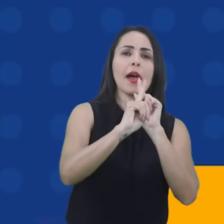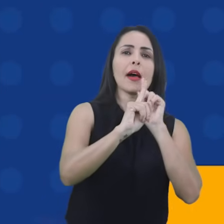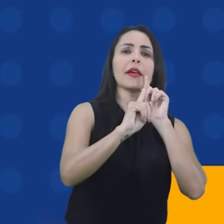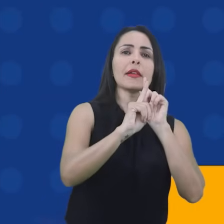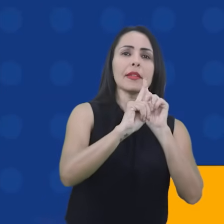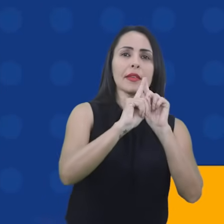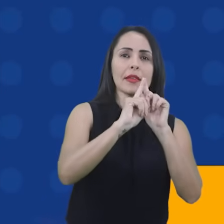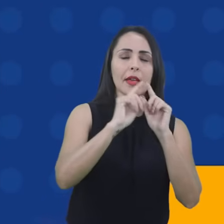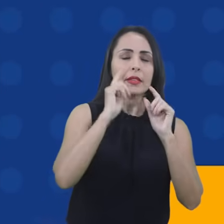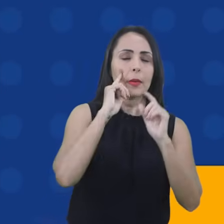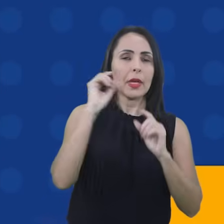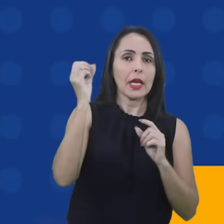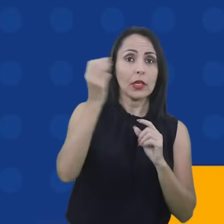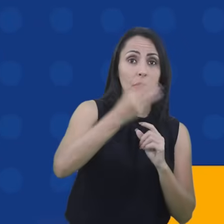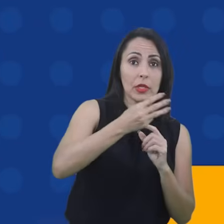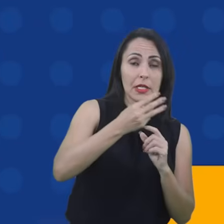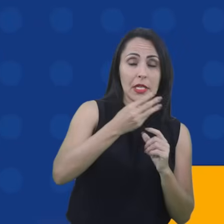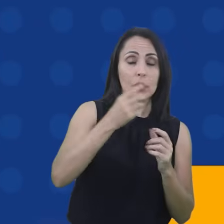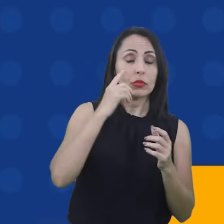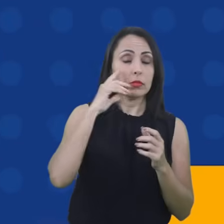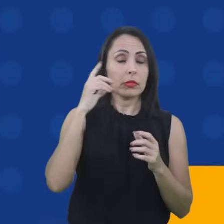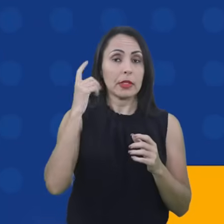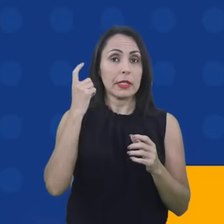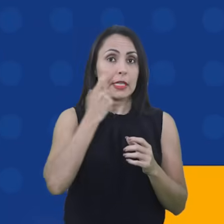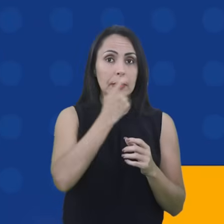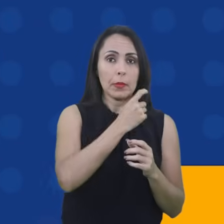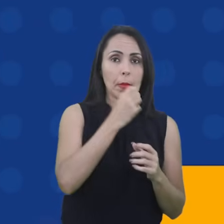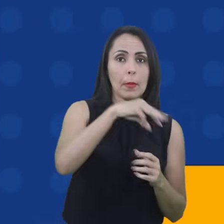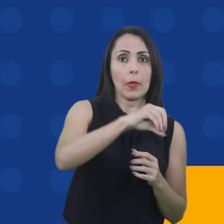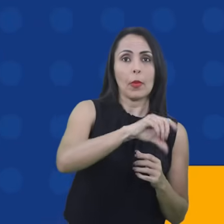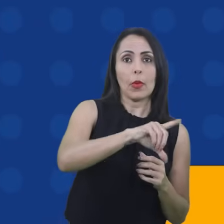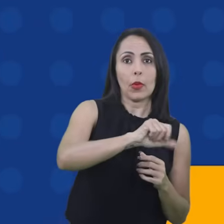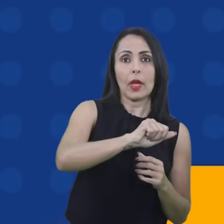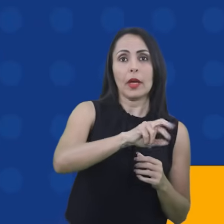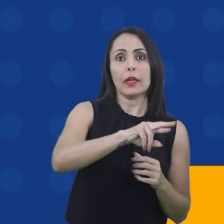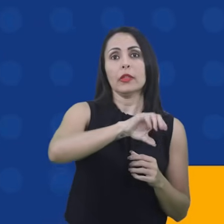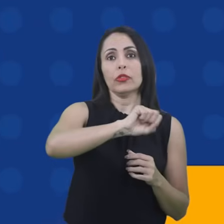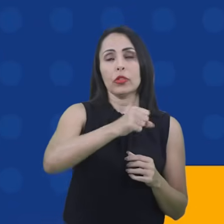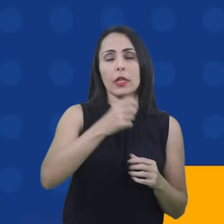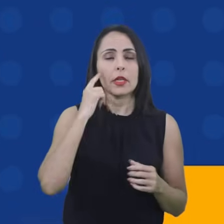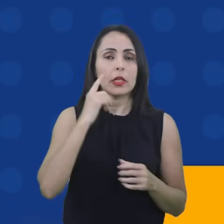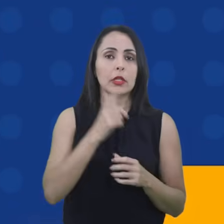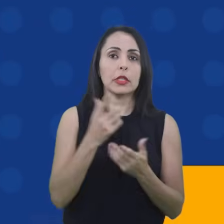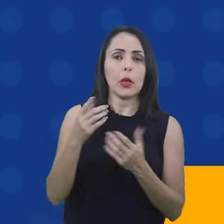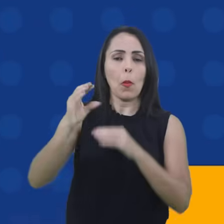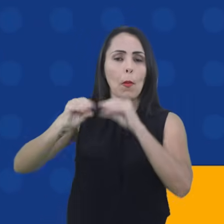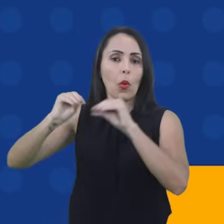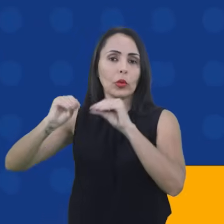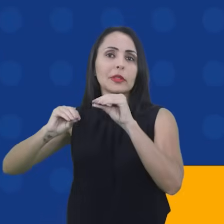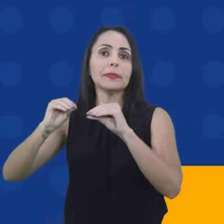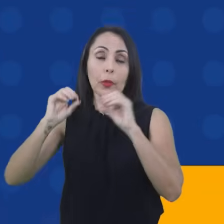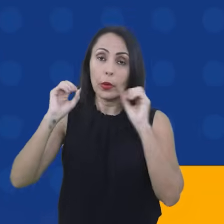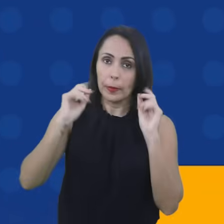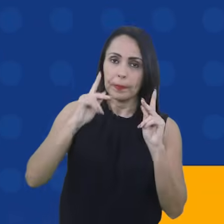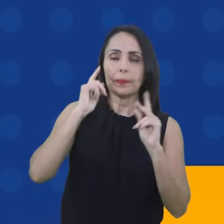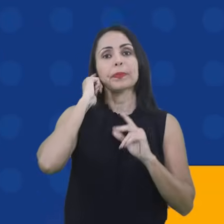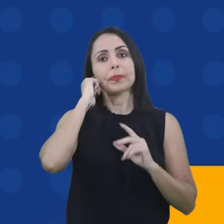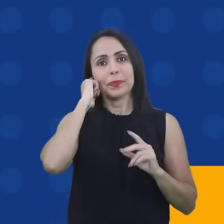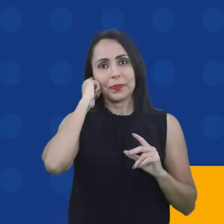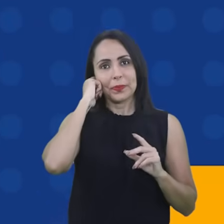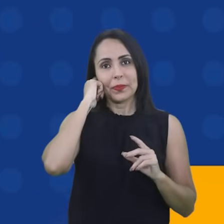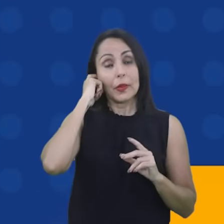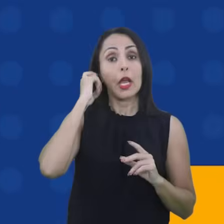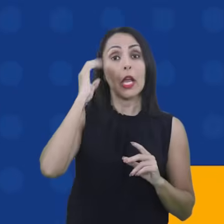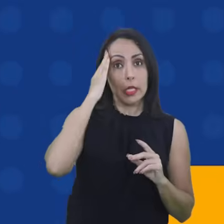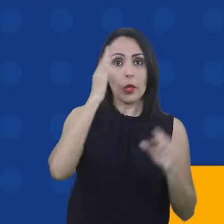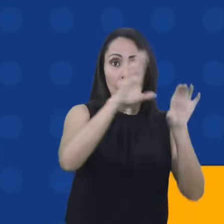final, né, os terceiros molares, e posteriormente a ele temos o palato mole, ok?